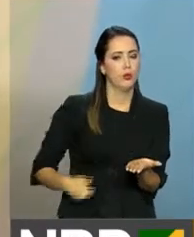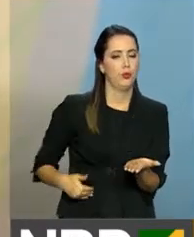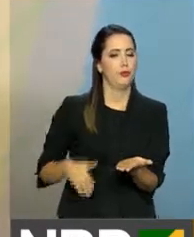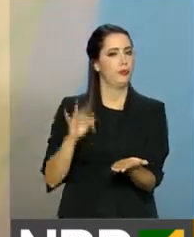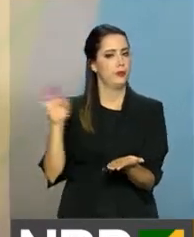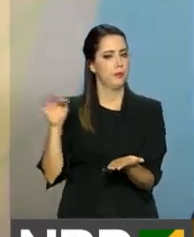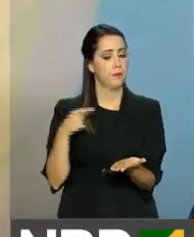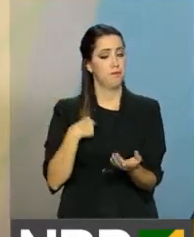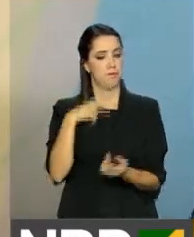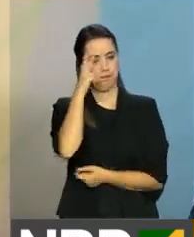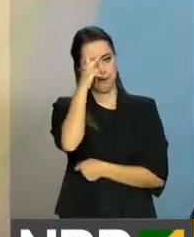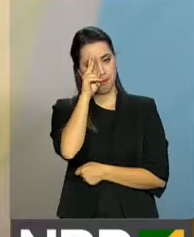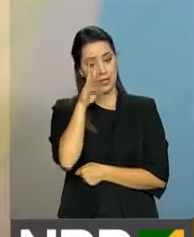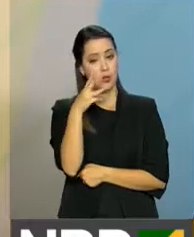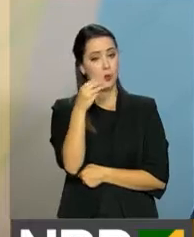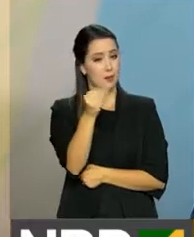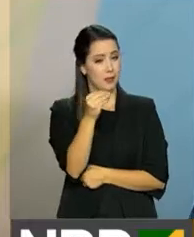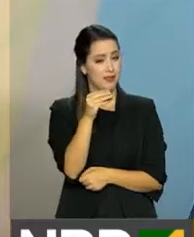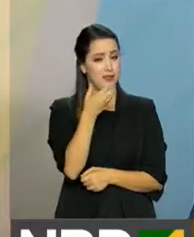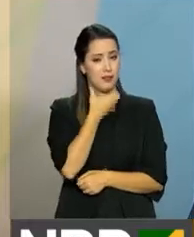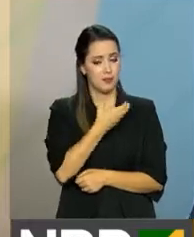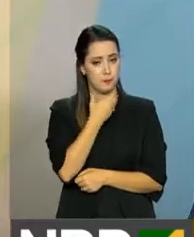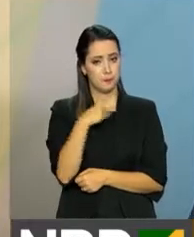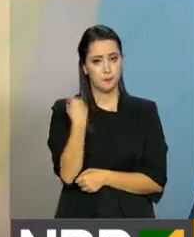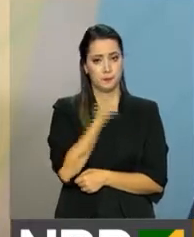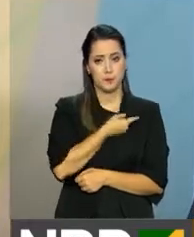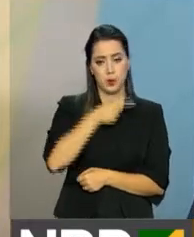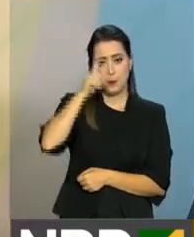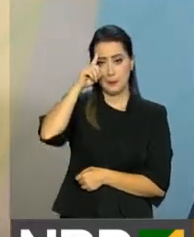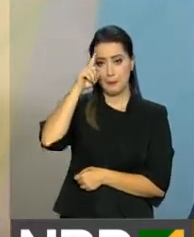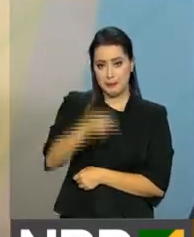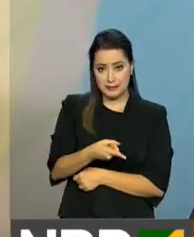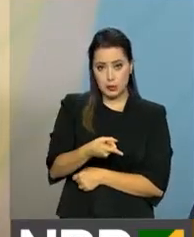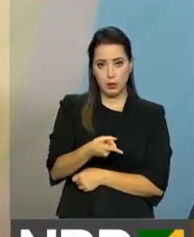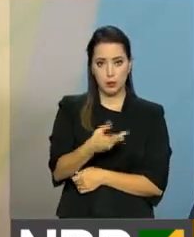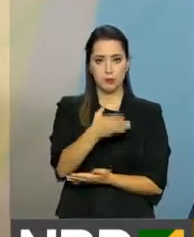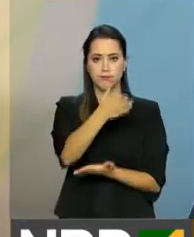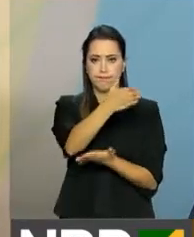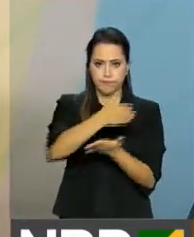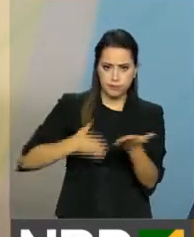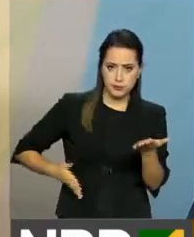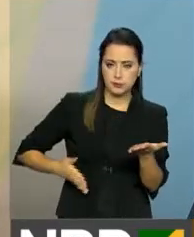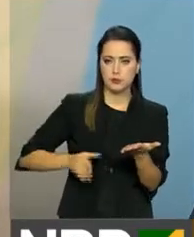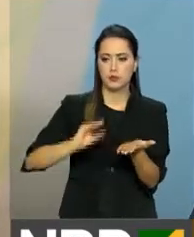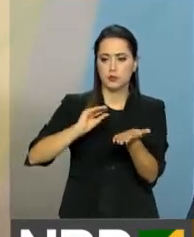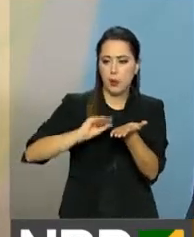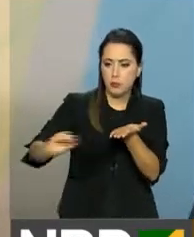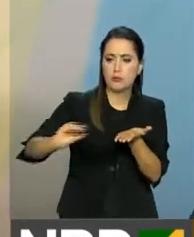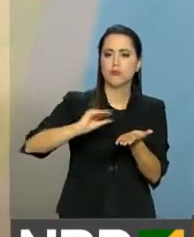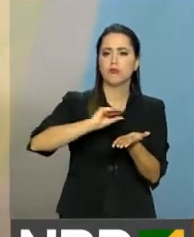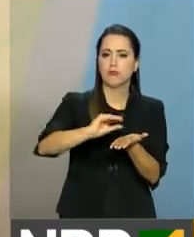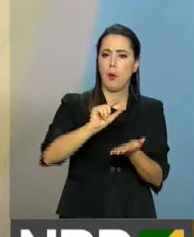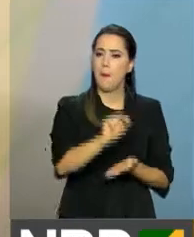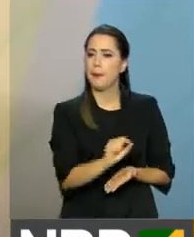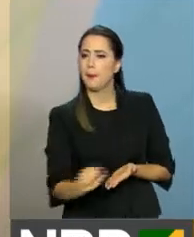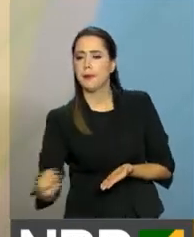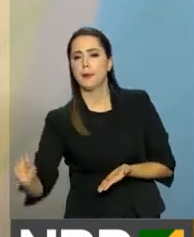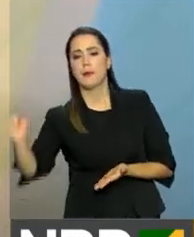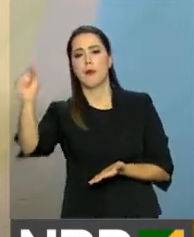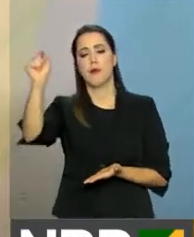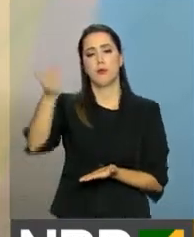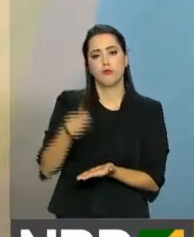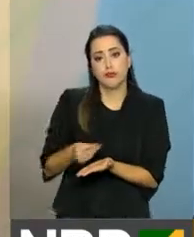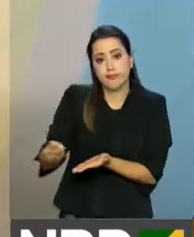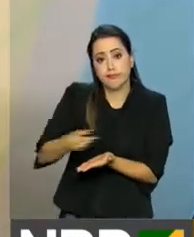nós editamos uma medida provisória que mandava partilhar também a multa com os municípios os municípios conseguiram com